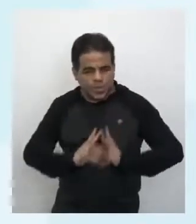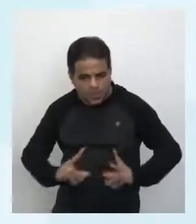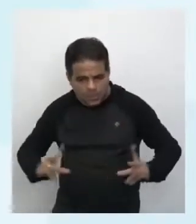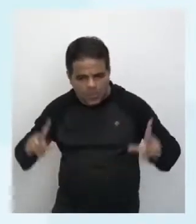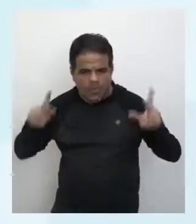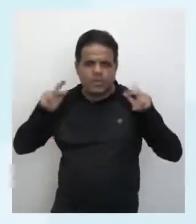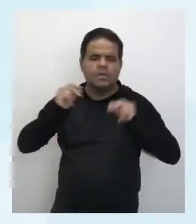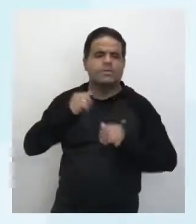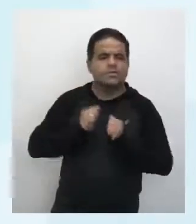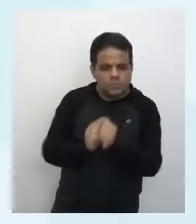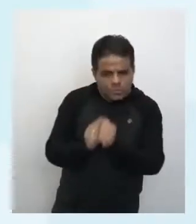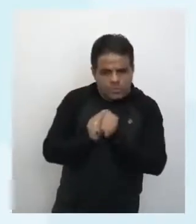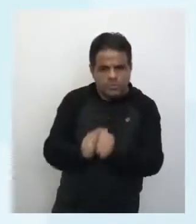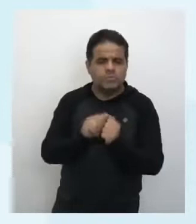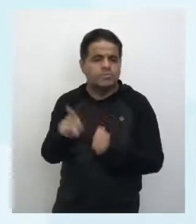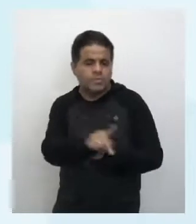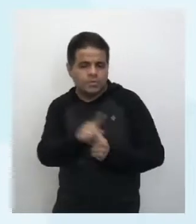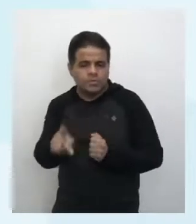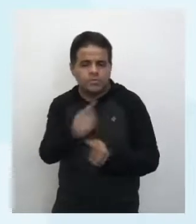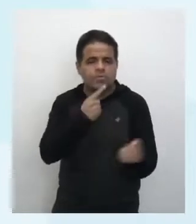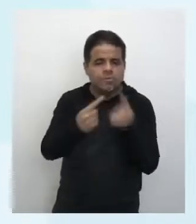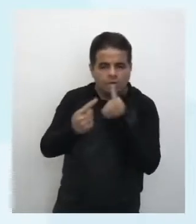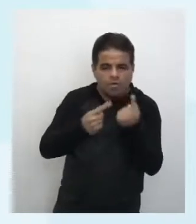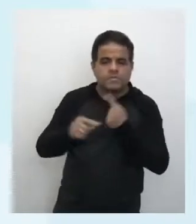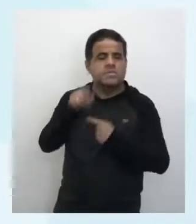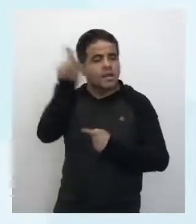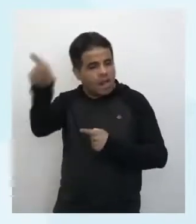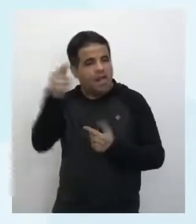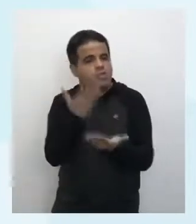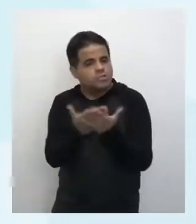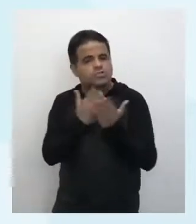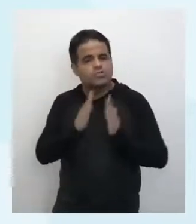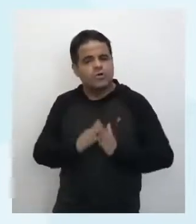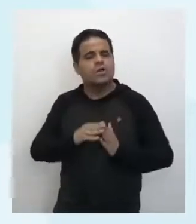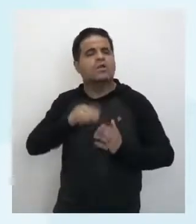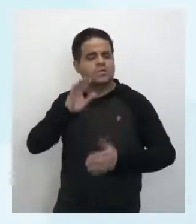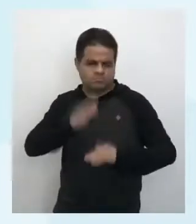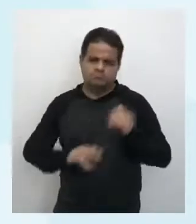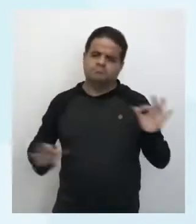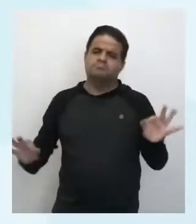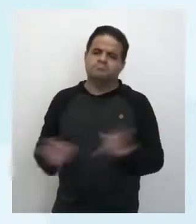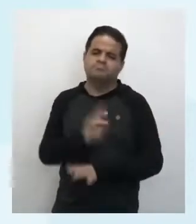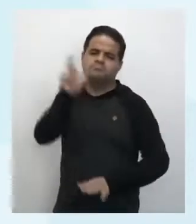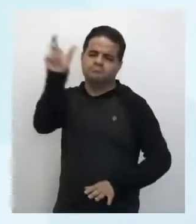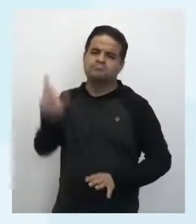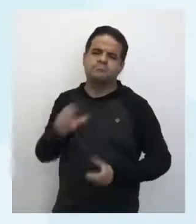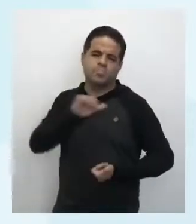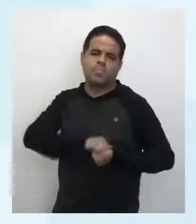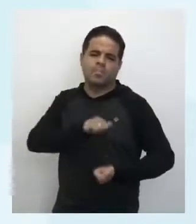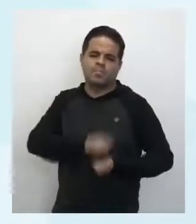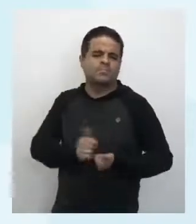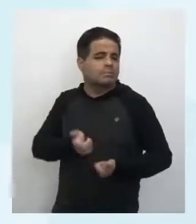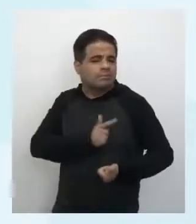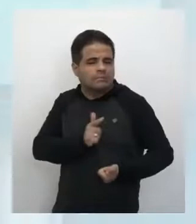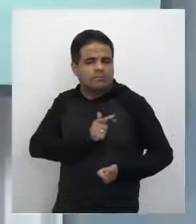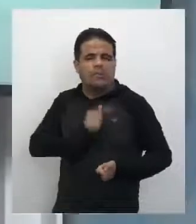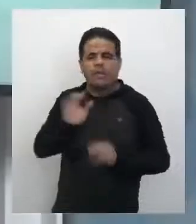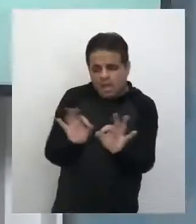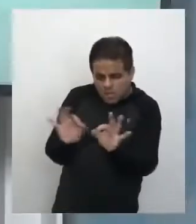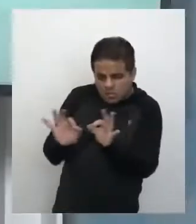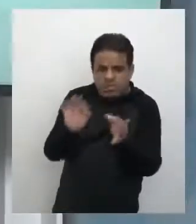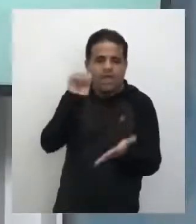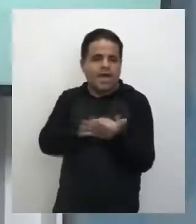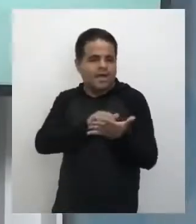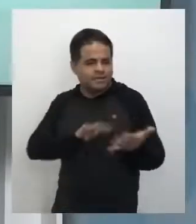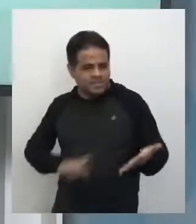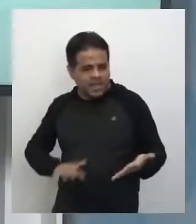essas dúvidas com os seus professores que estão lá na escola, que eles são super aptos para responder essas questões e também resolva as